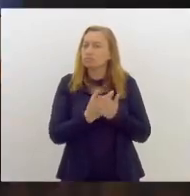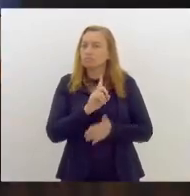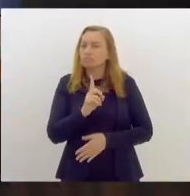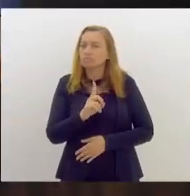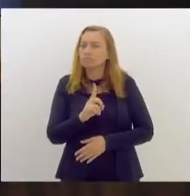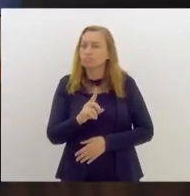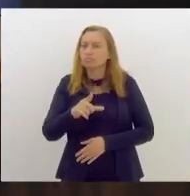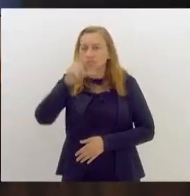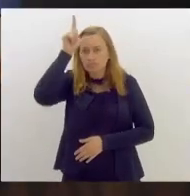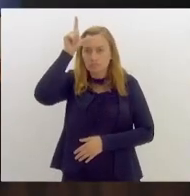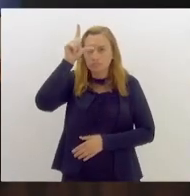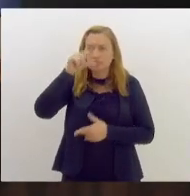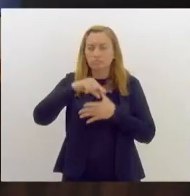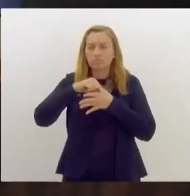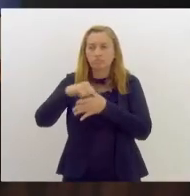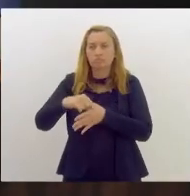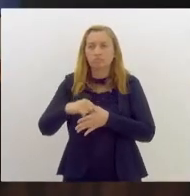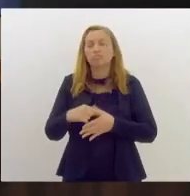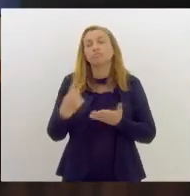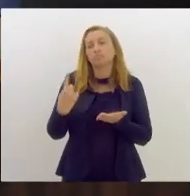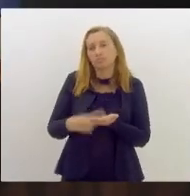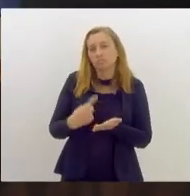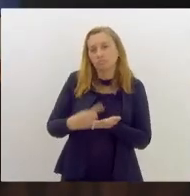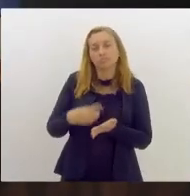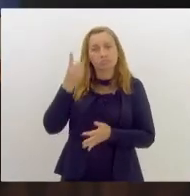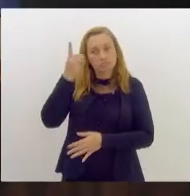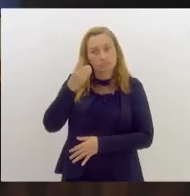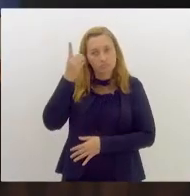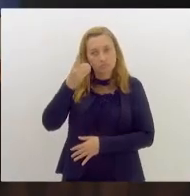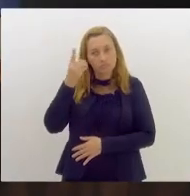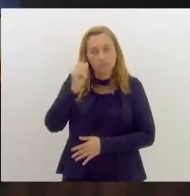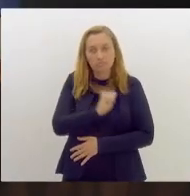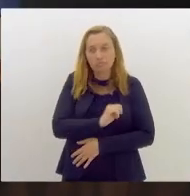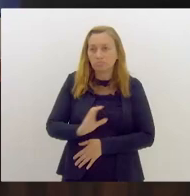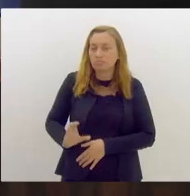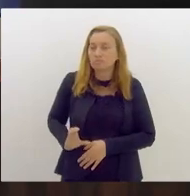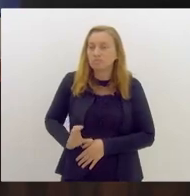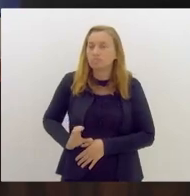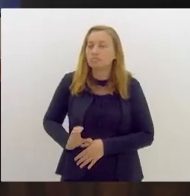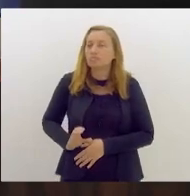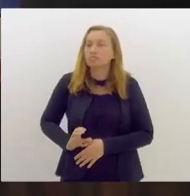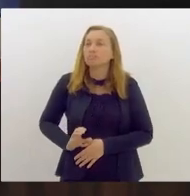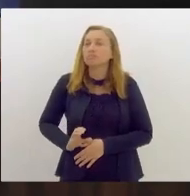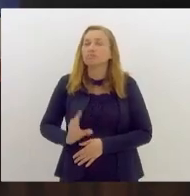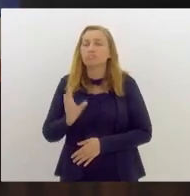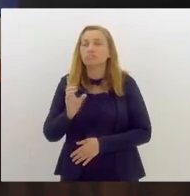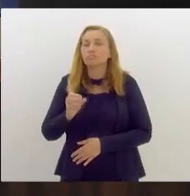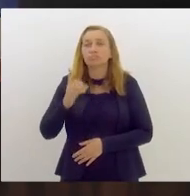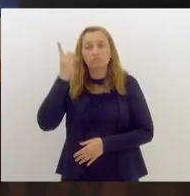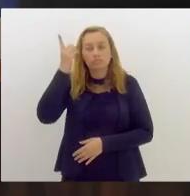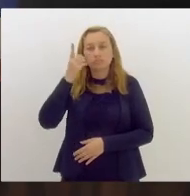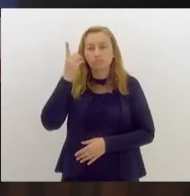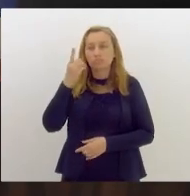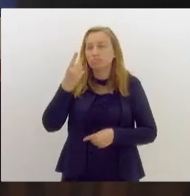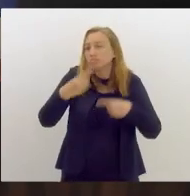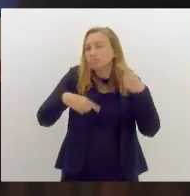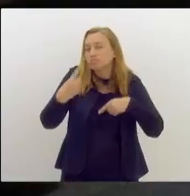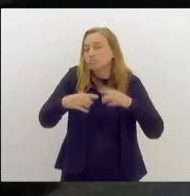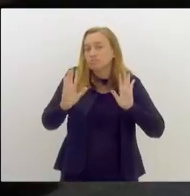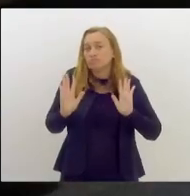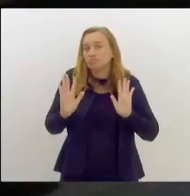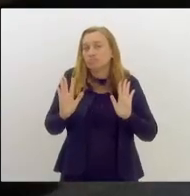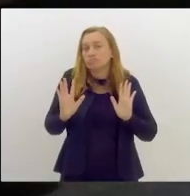não sair de pauta o combinado com o deputado inclusive com deputado André celiano que os deputados não discutiu porque não discutiu se